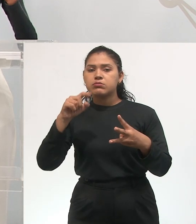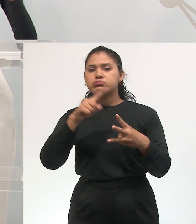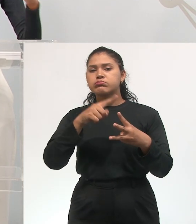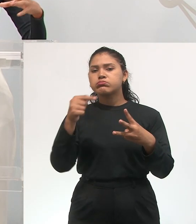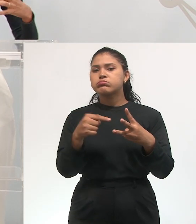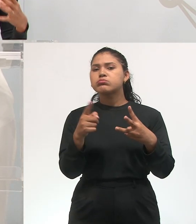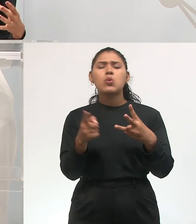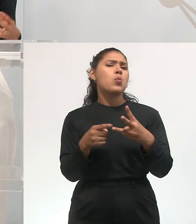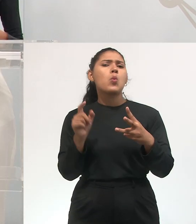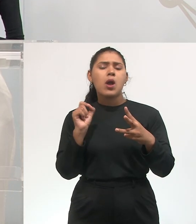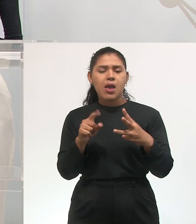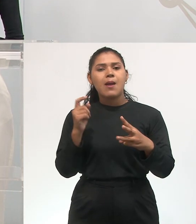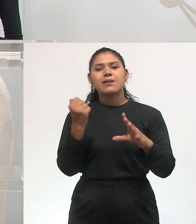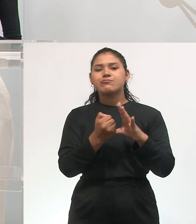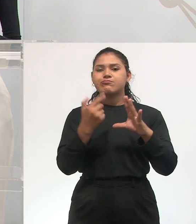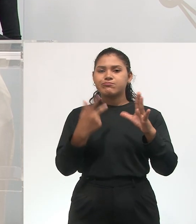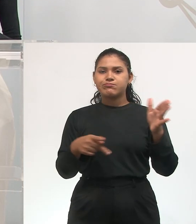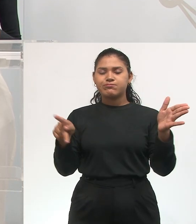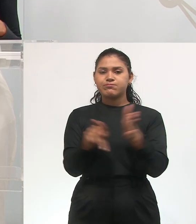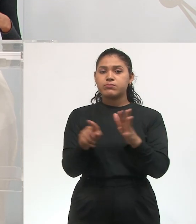né, dessa relação